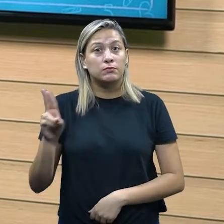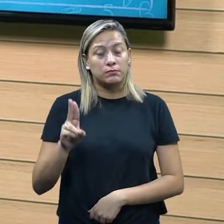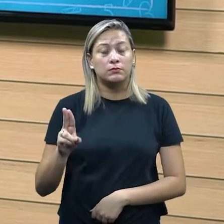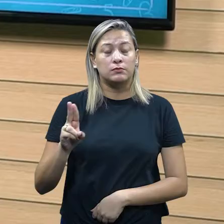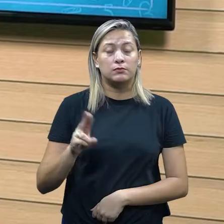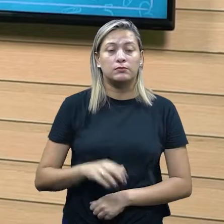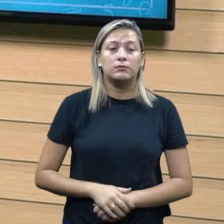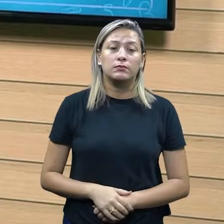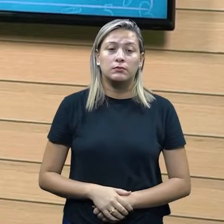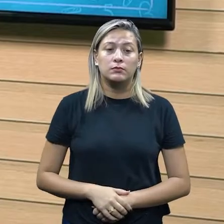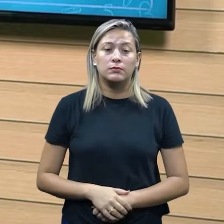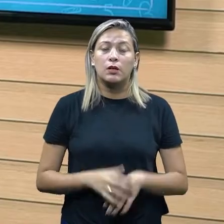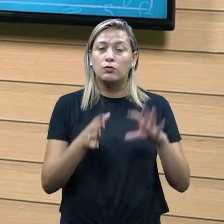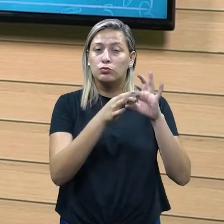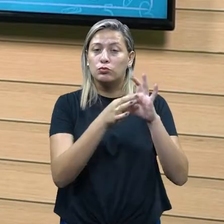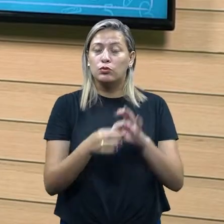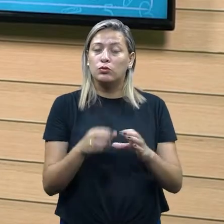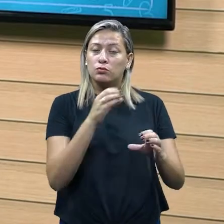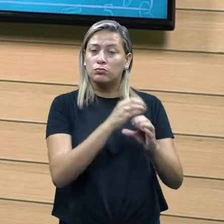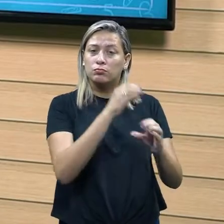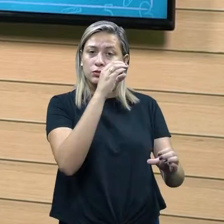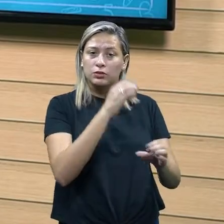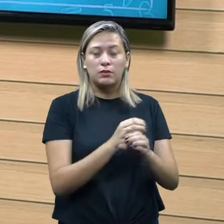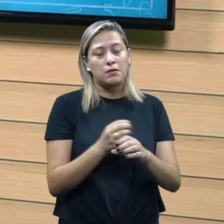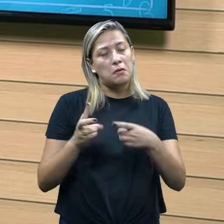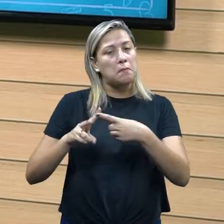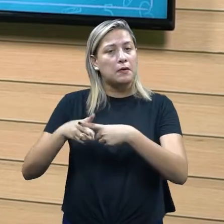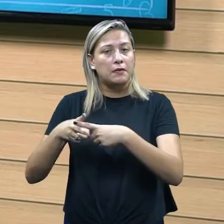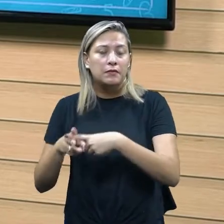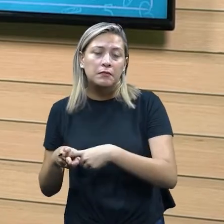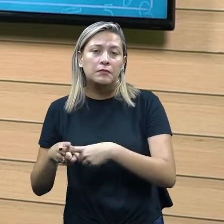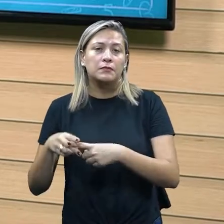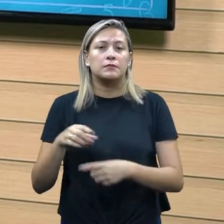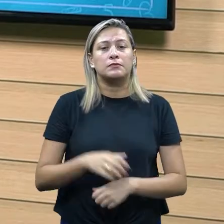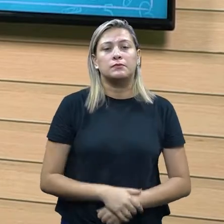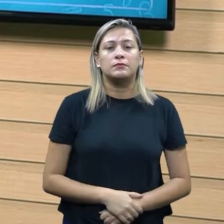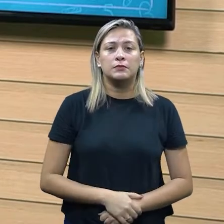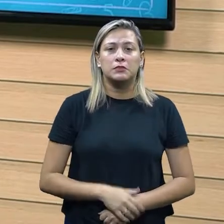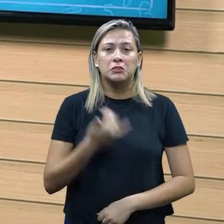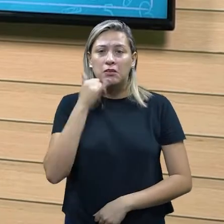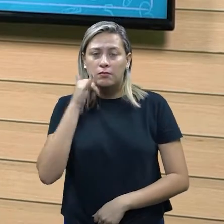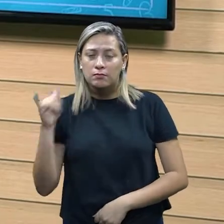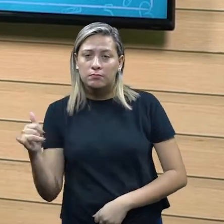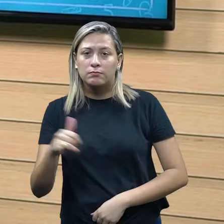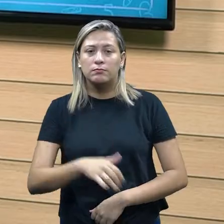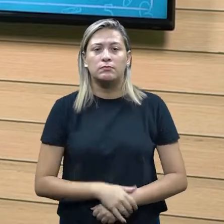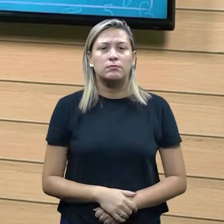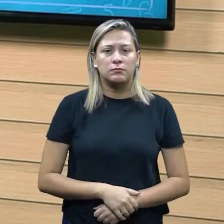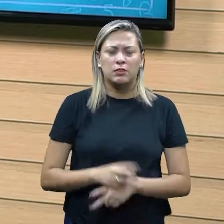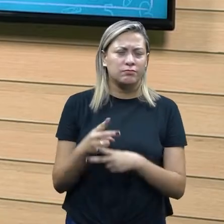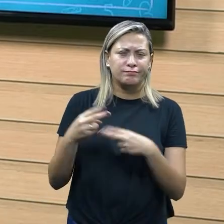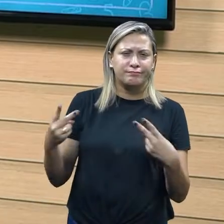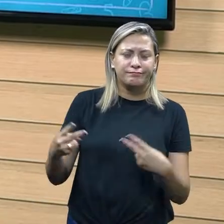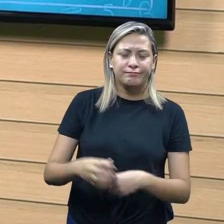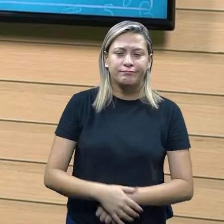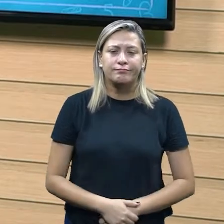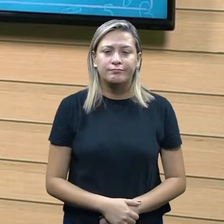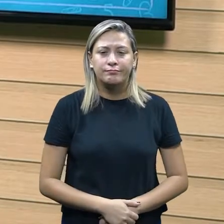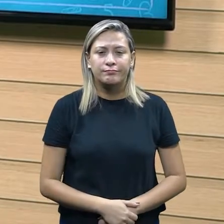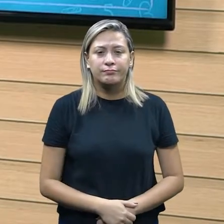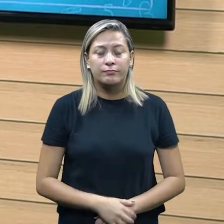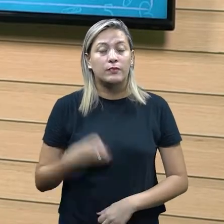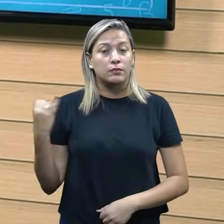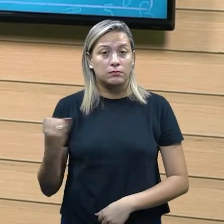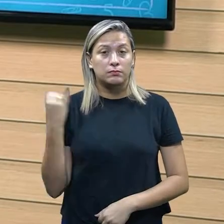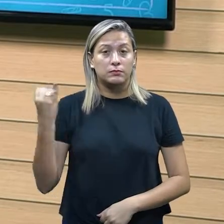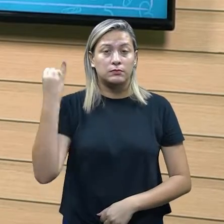das engenharias. A gente está falando aí da mecânica, a gente pode falar aí da engenharia elétrica, enfim, ele é de extrema